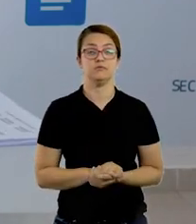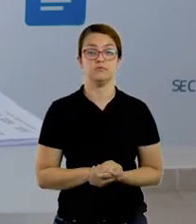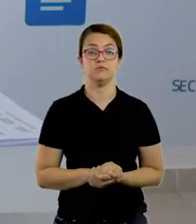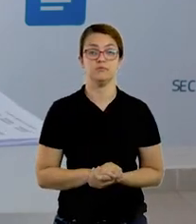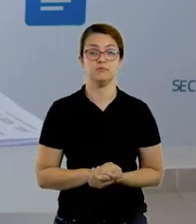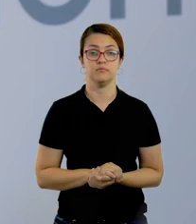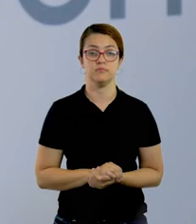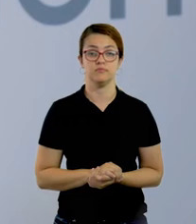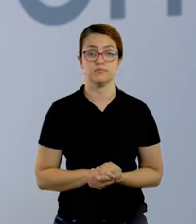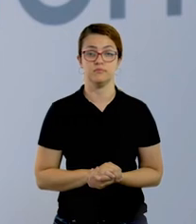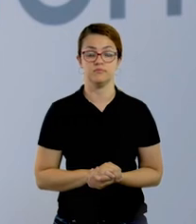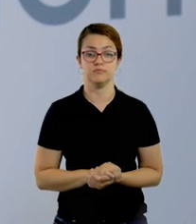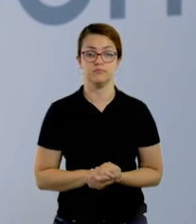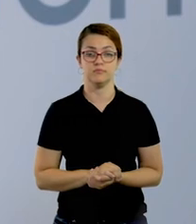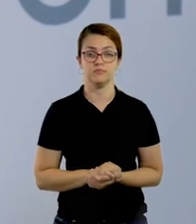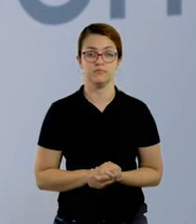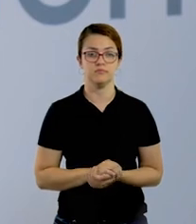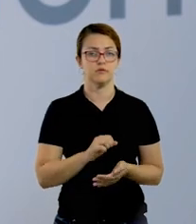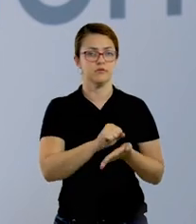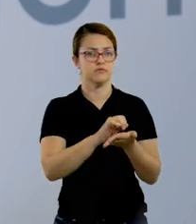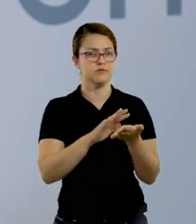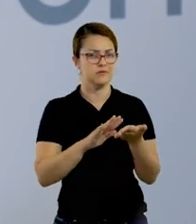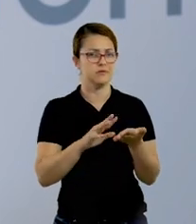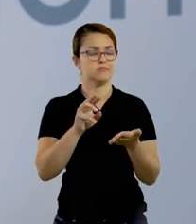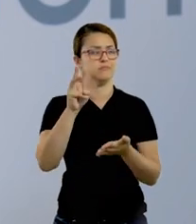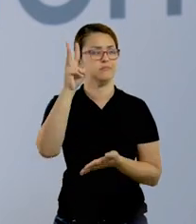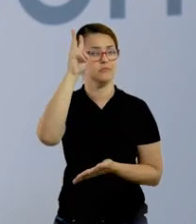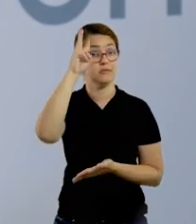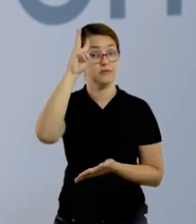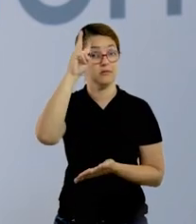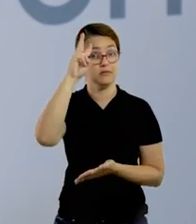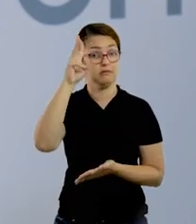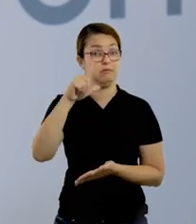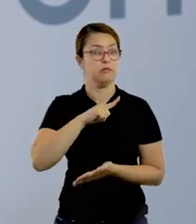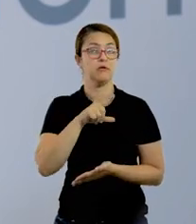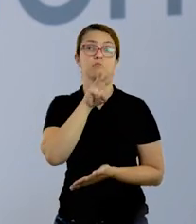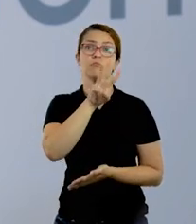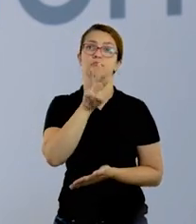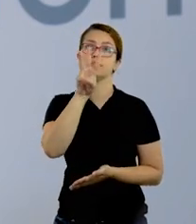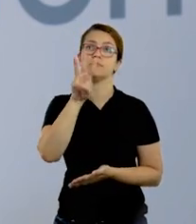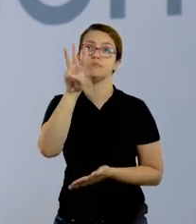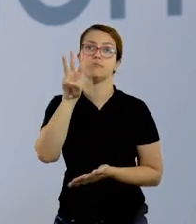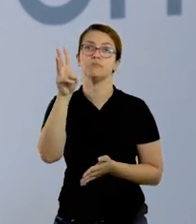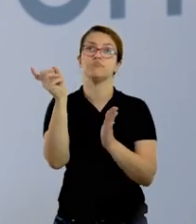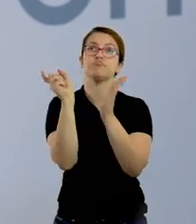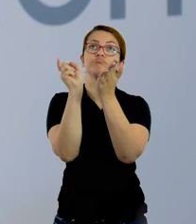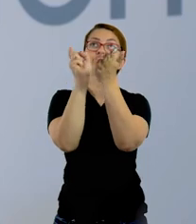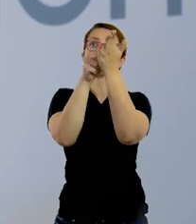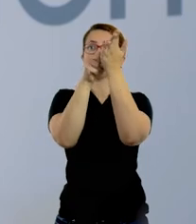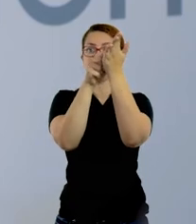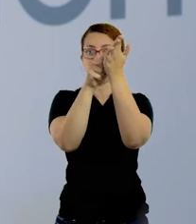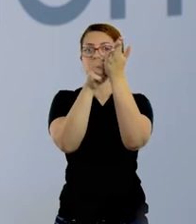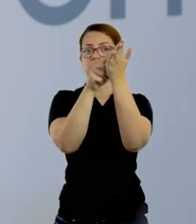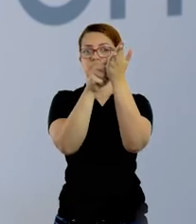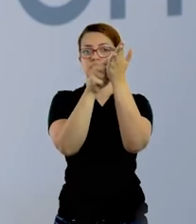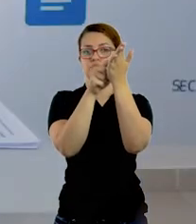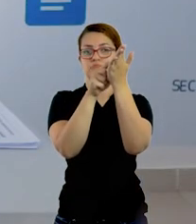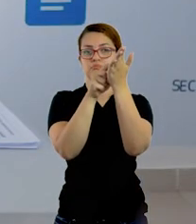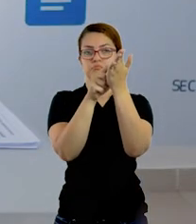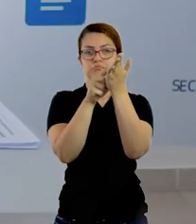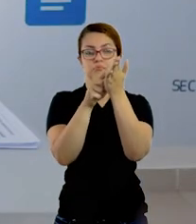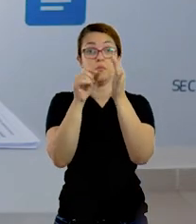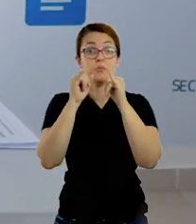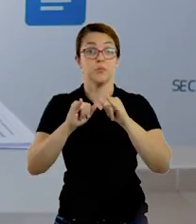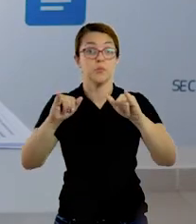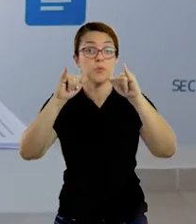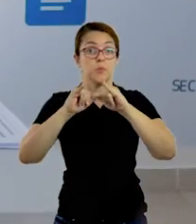segunda atividade? Lá no Lição de Casa, na terça-feira, vocês têm um link. Então, vocês vão clicar lá no link e vocês têm